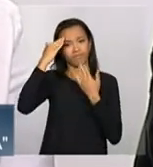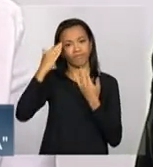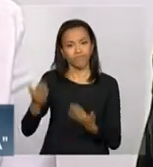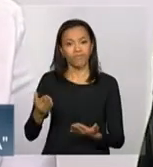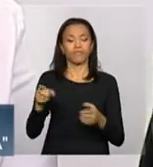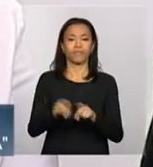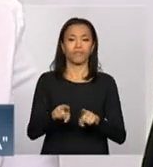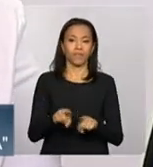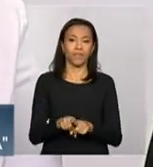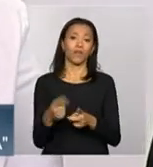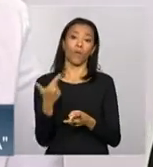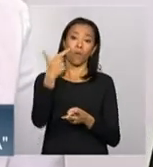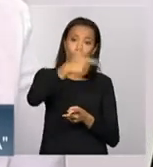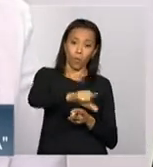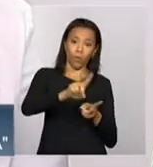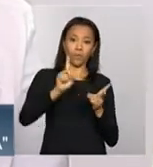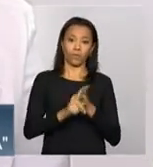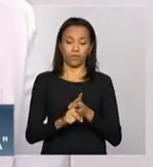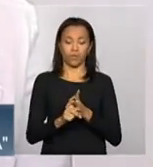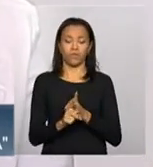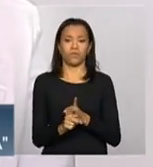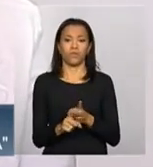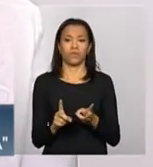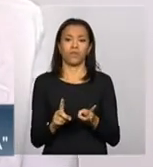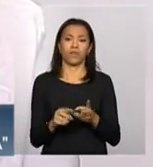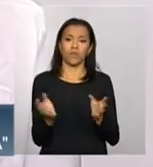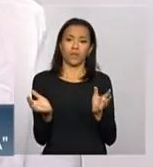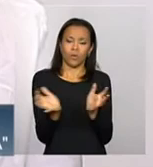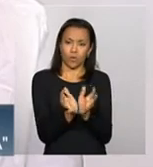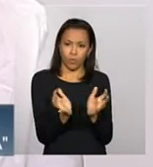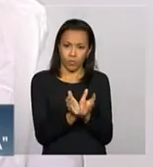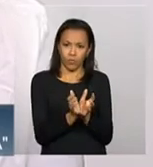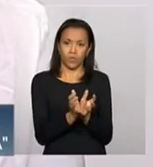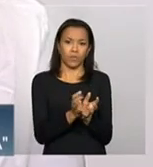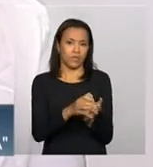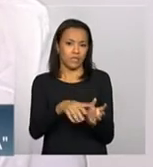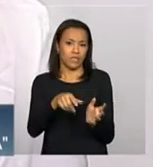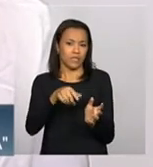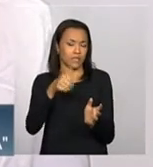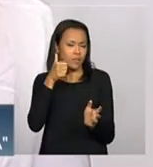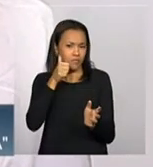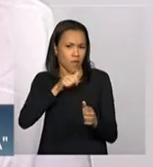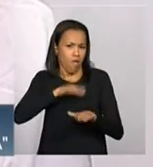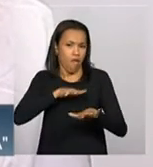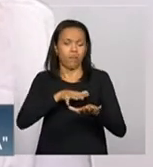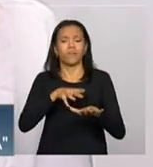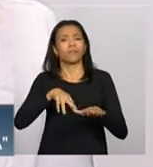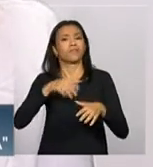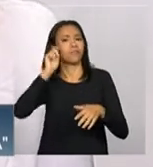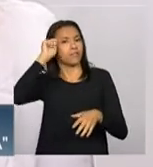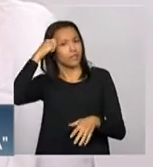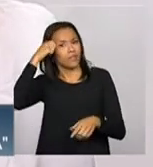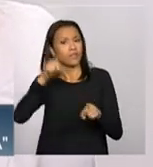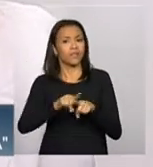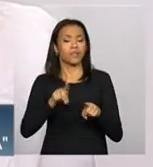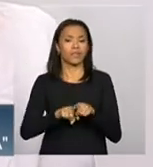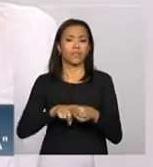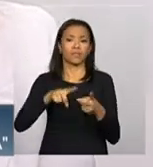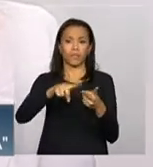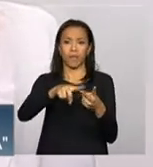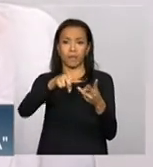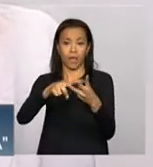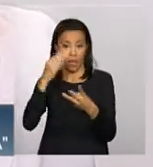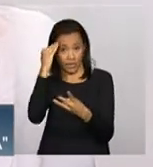Lis, Cefêmea, Cunhã, coletivo feminista, Guela 10, Estudo da Mulher Negra, Instituto Patrícia Galvão, Unir de